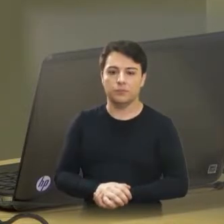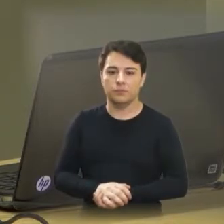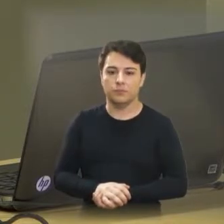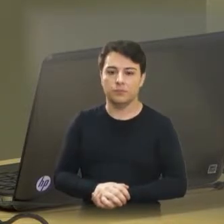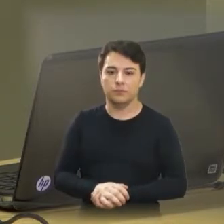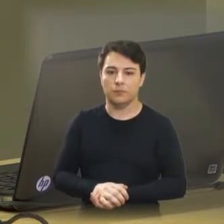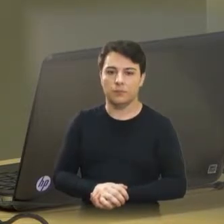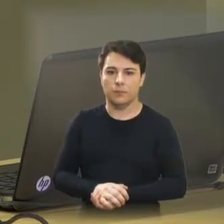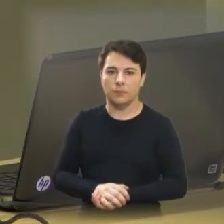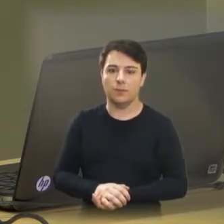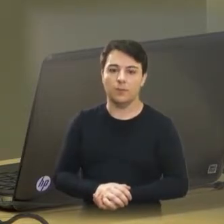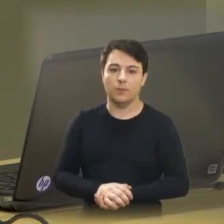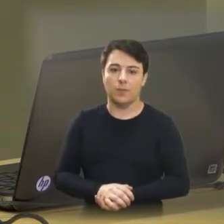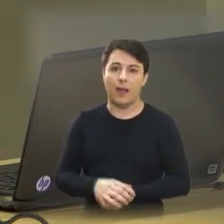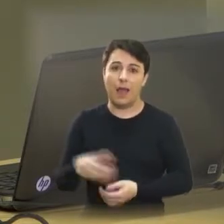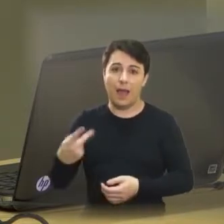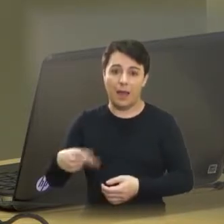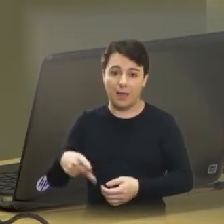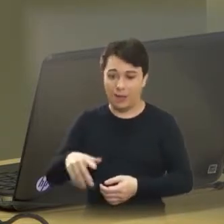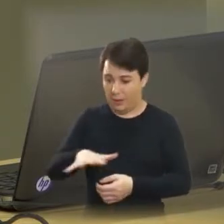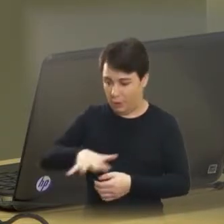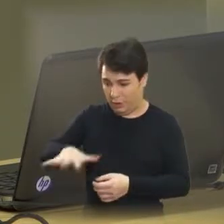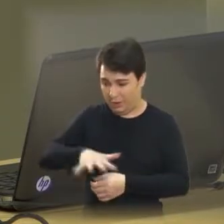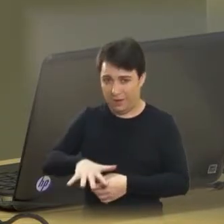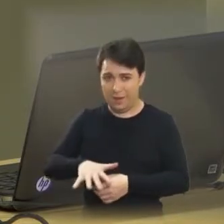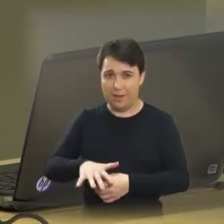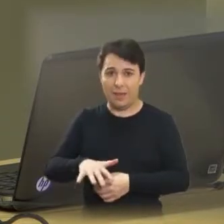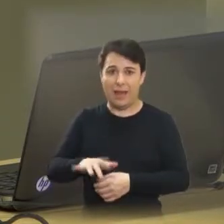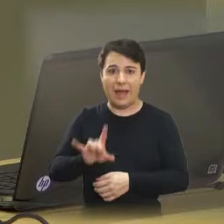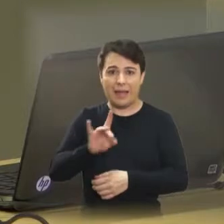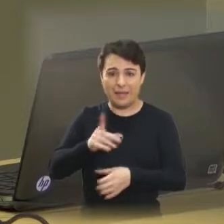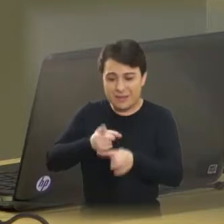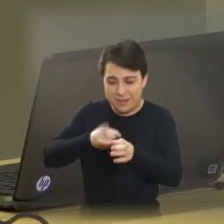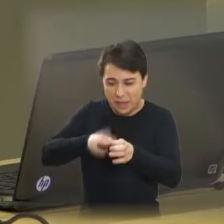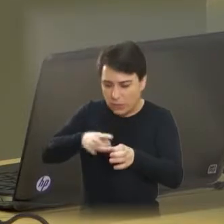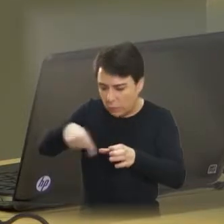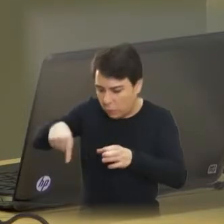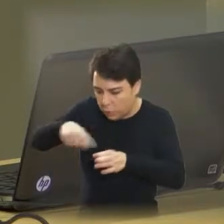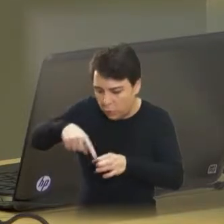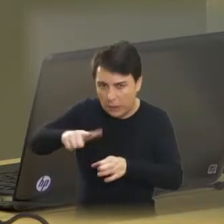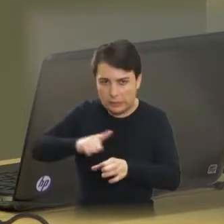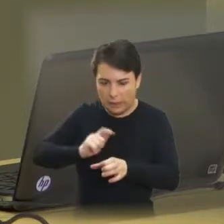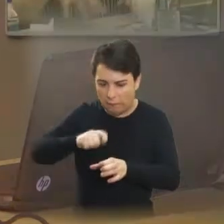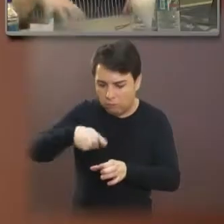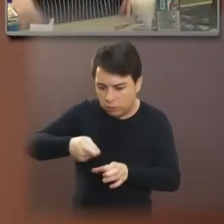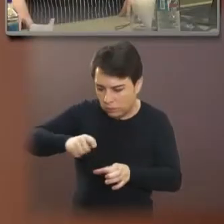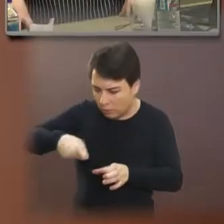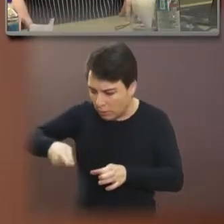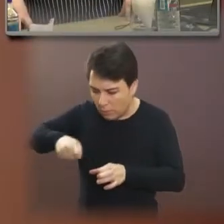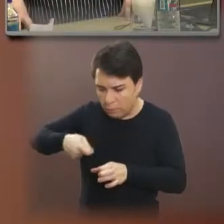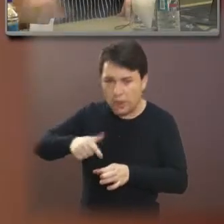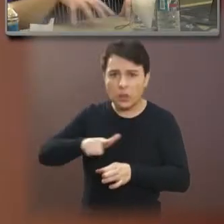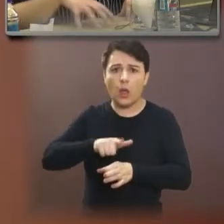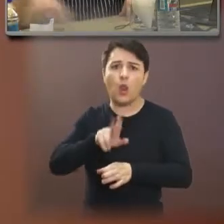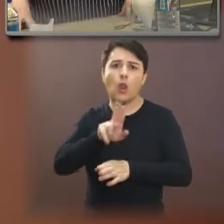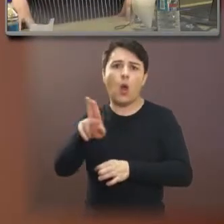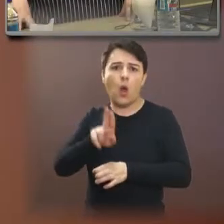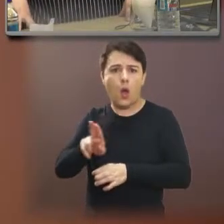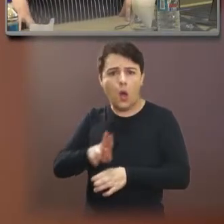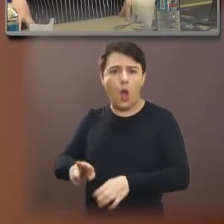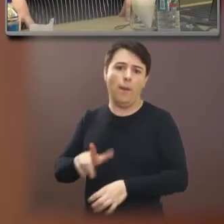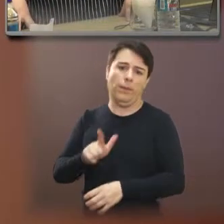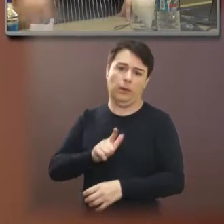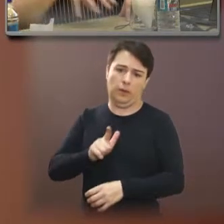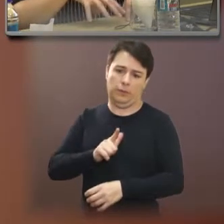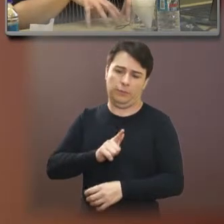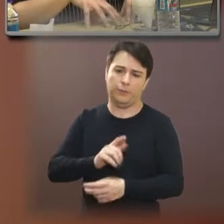essa alteração do zoneamento, nosso zoneamento ele tem nomes específicos, mas esse nome ele significa também coisas específicas em relação ao